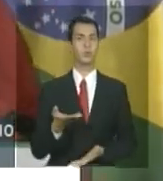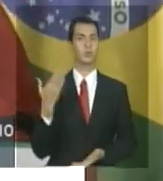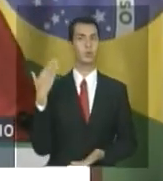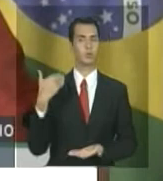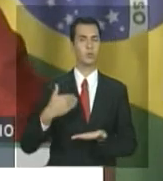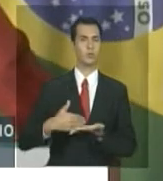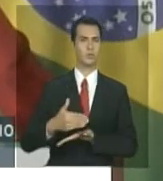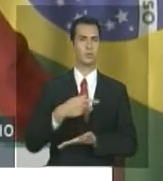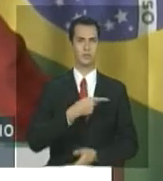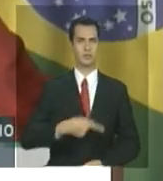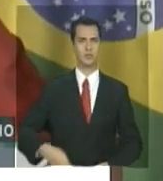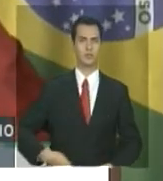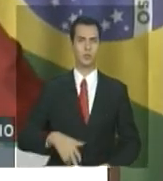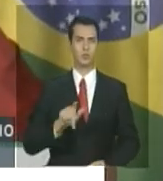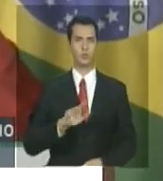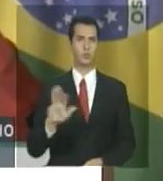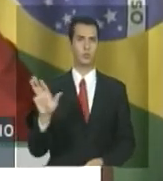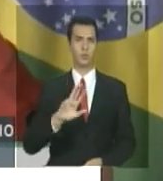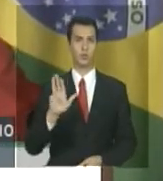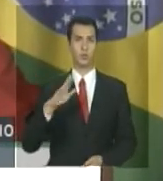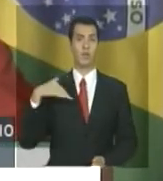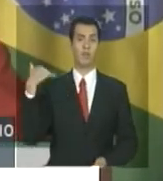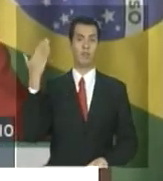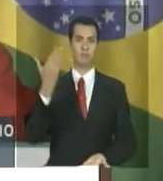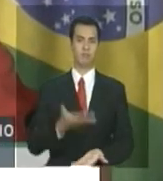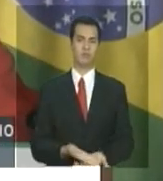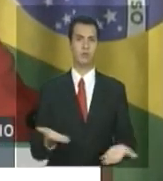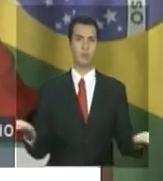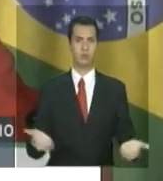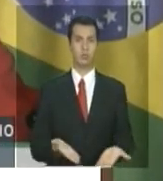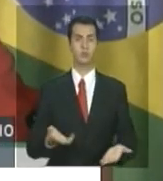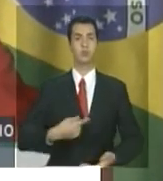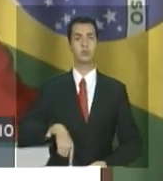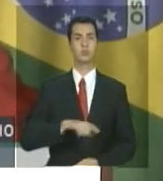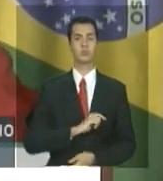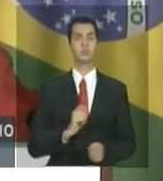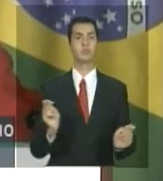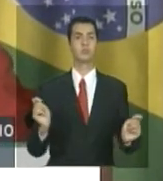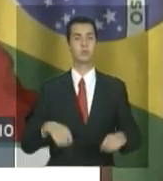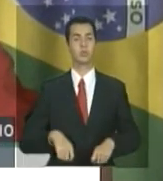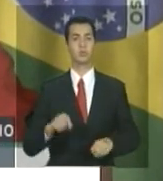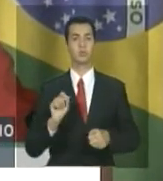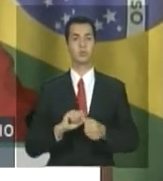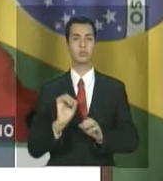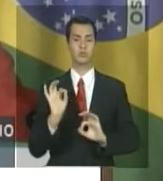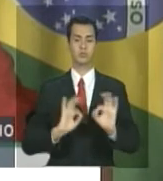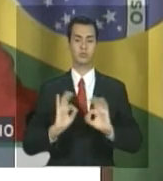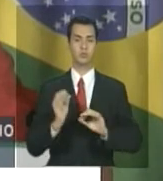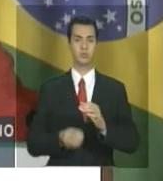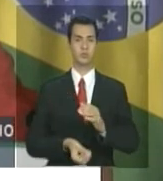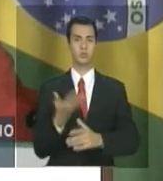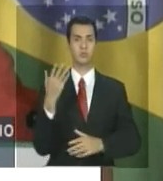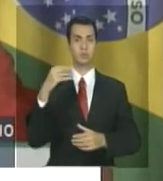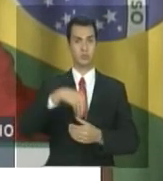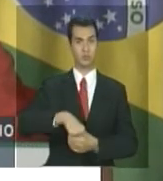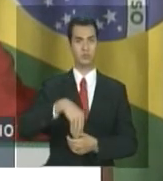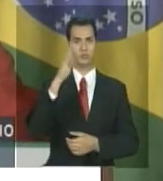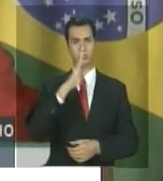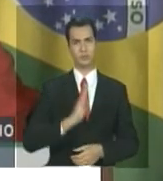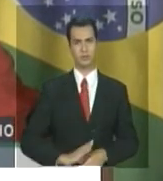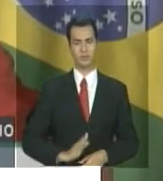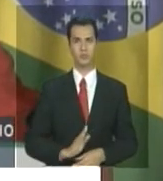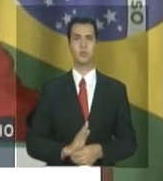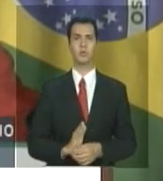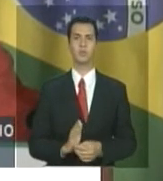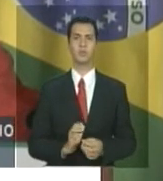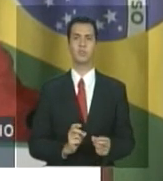hoje, nós busquemos construir no Brasil um mercado de consumo de massa, porque